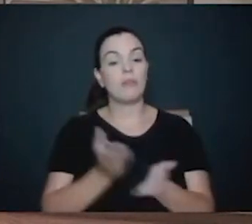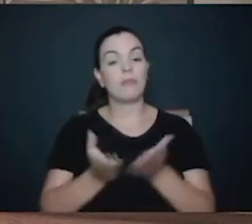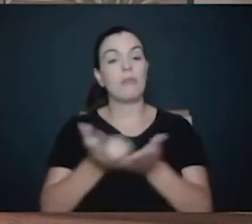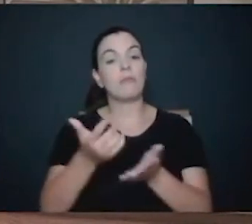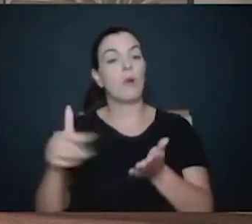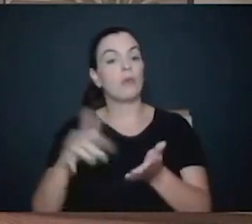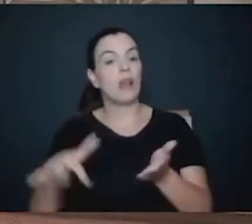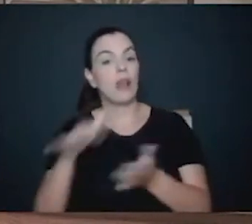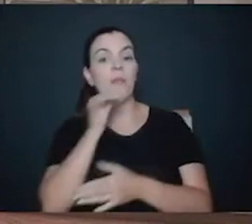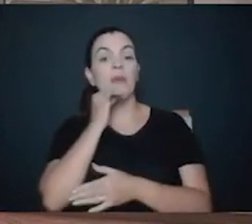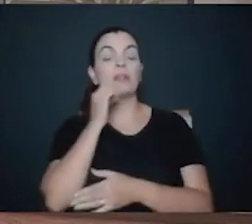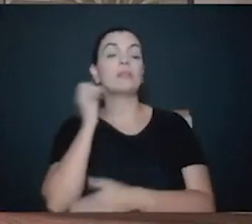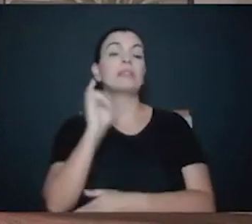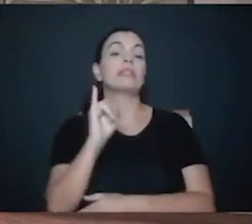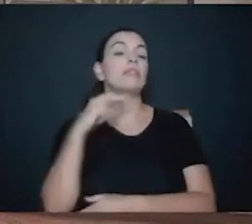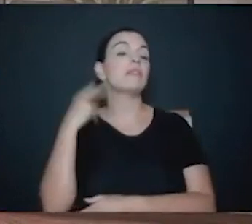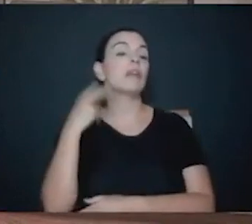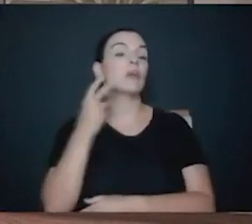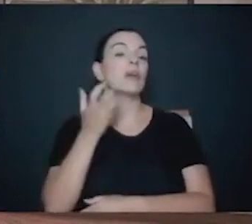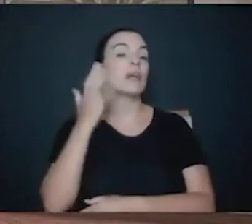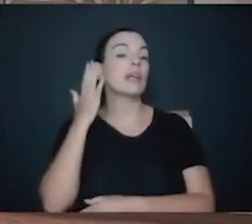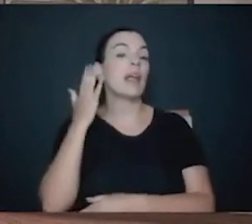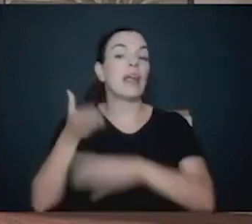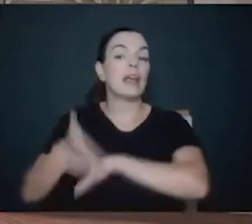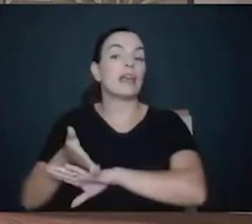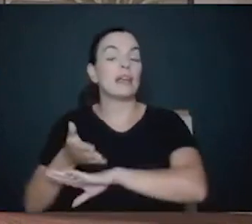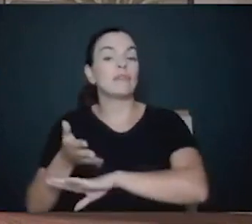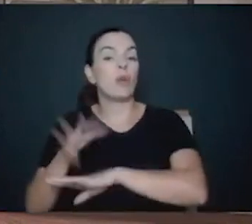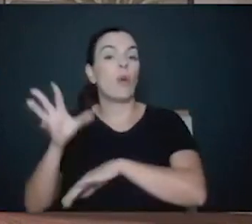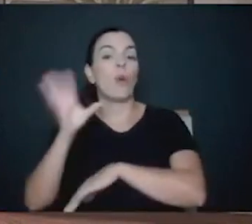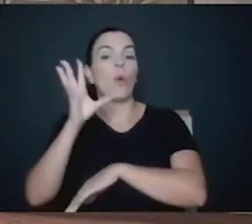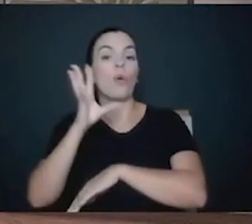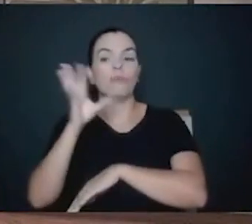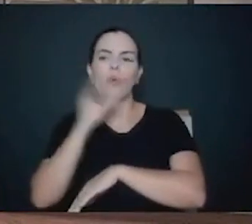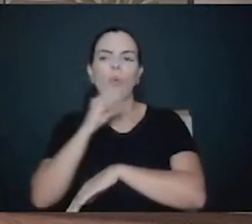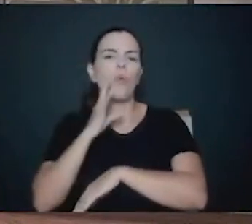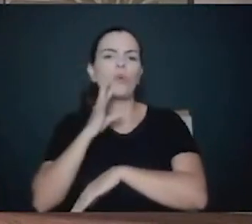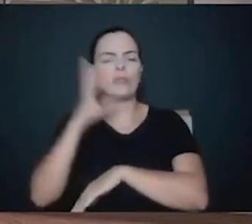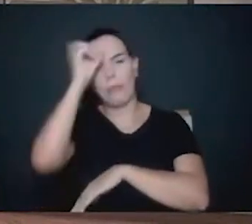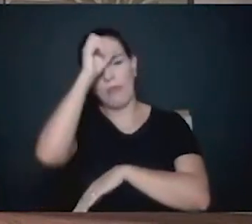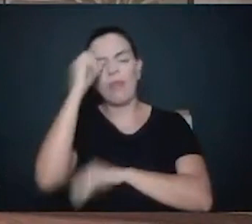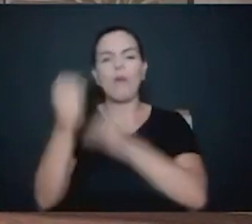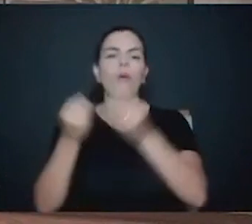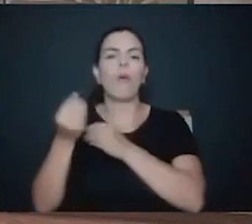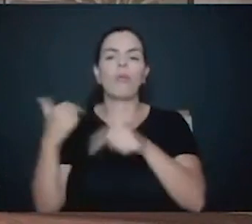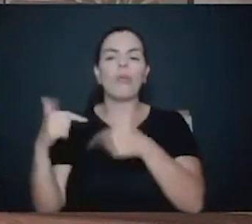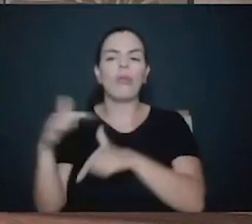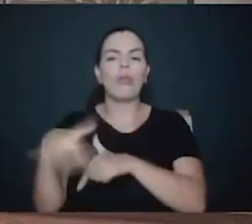quiser ir aprender como trabalhar nessa área, eu sou uma das candidatas. O foco da empresa é treinamento de